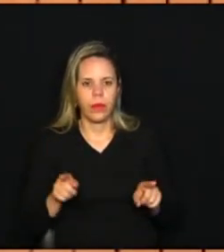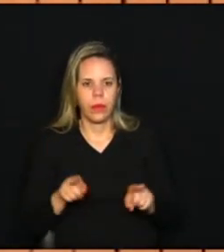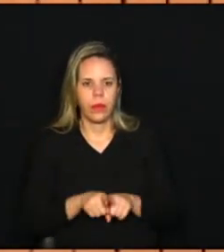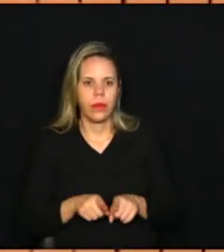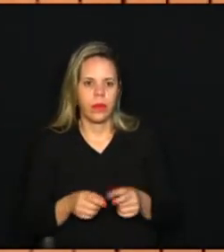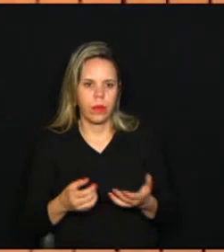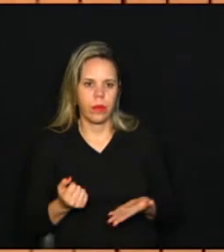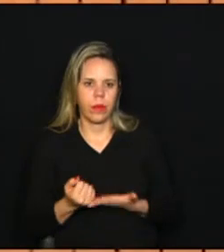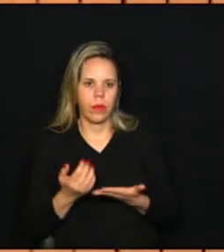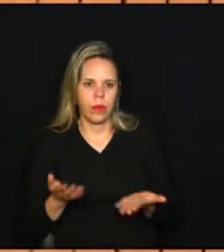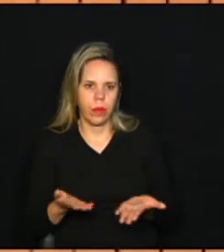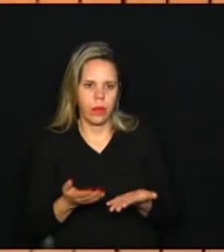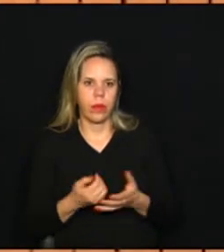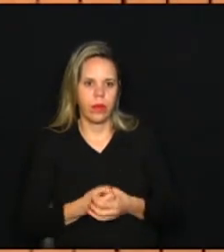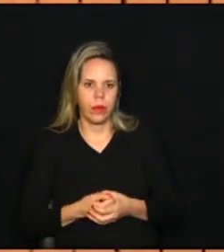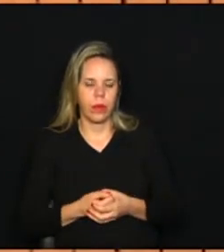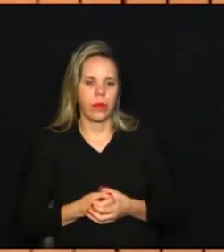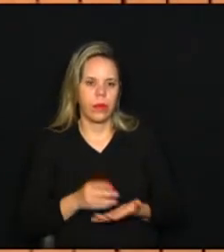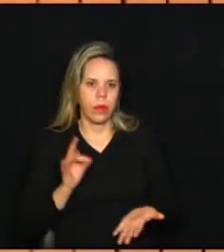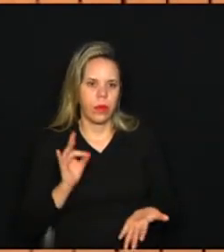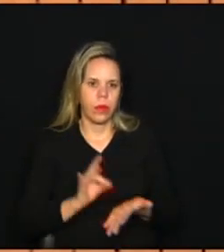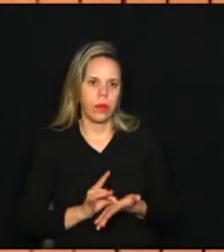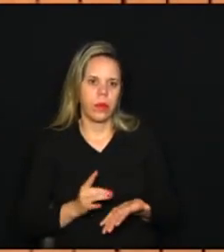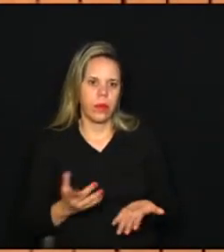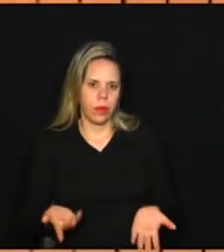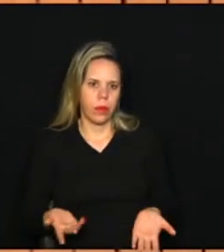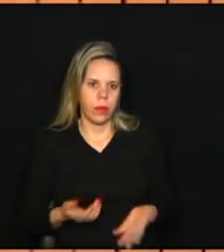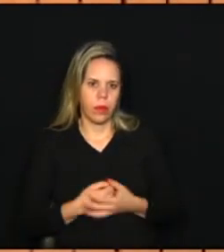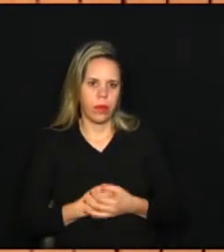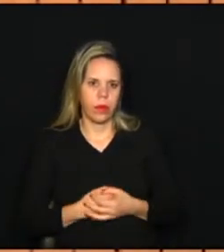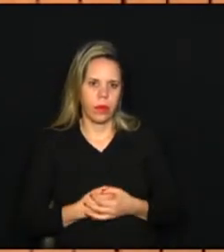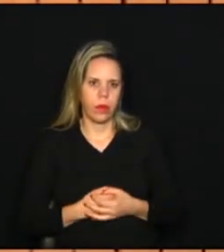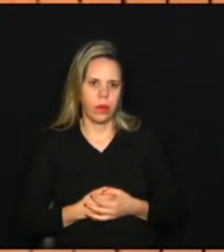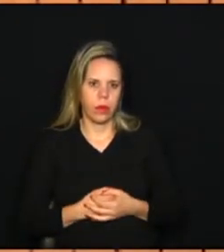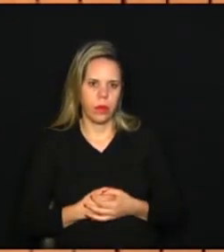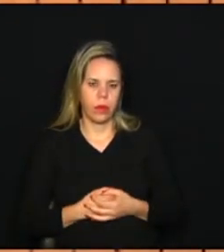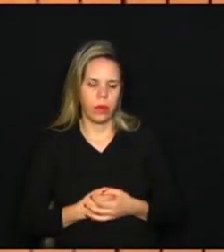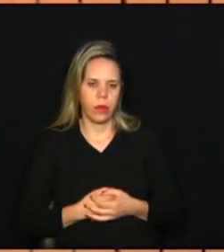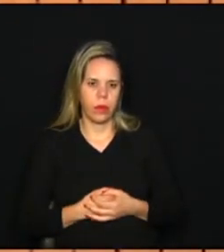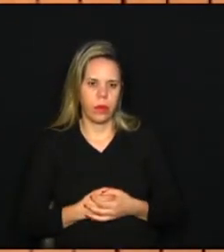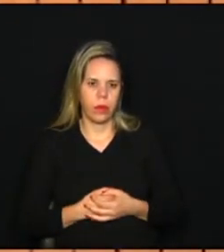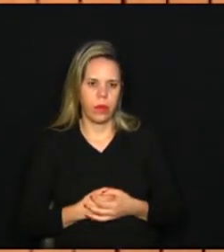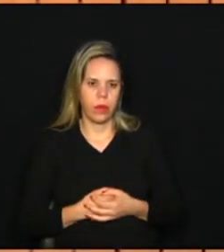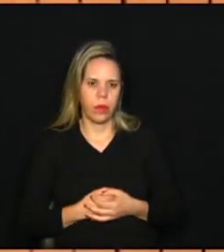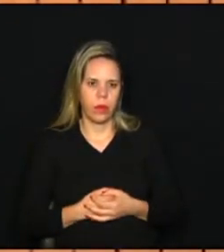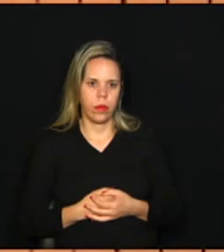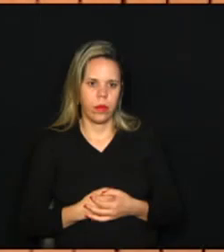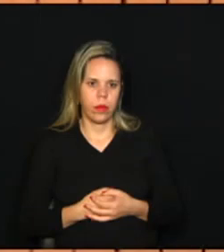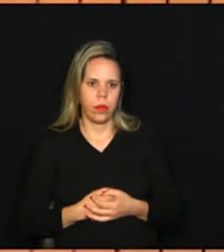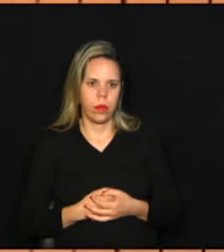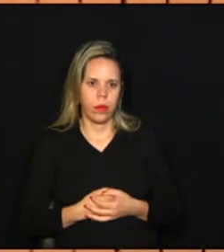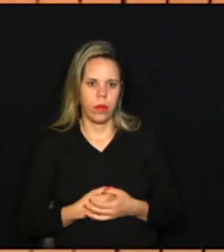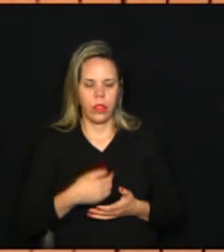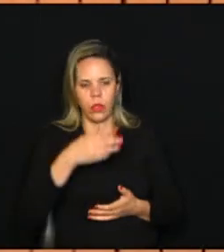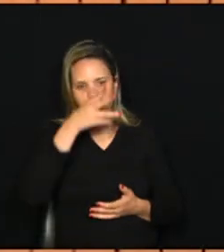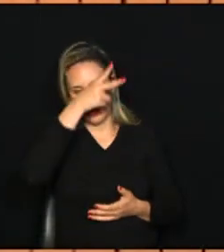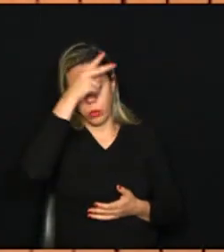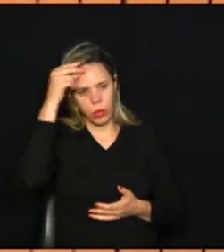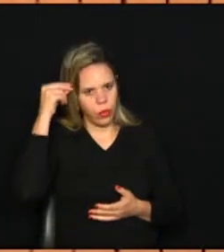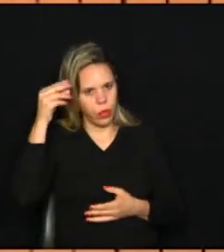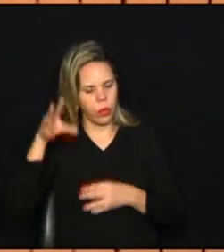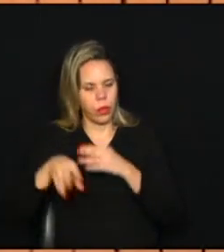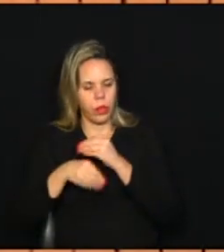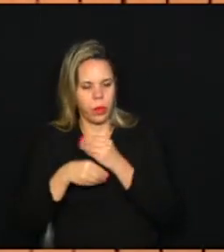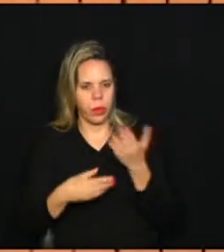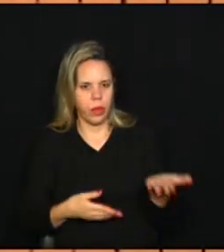seria, né, a realidade, né, qual seria a realidade, né, do Executivo em implementar isso,